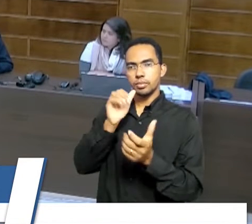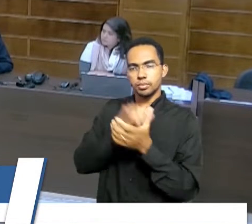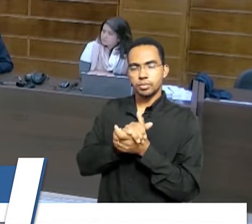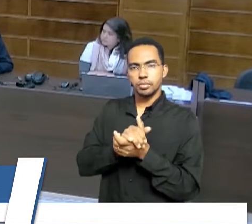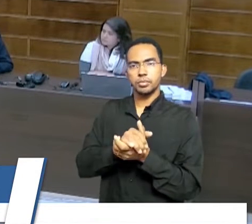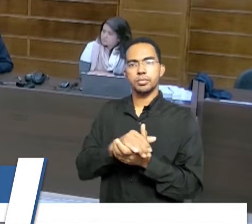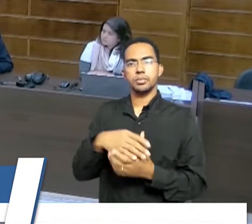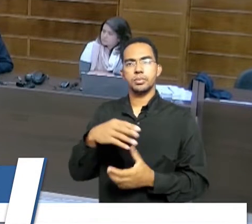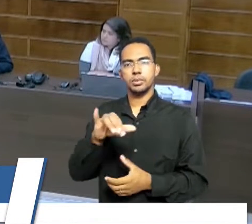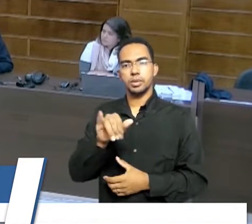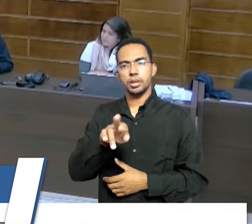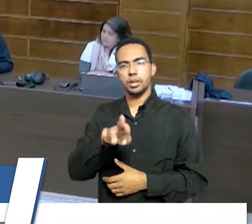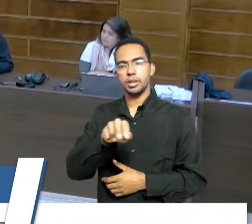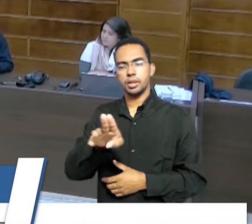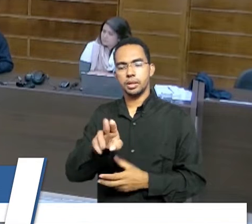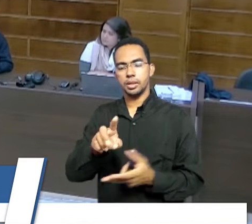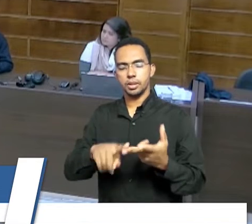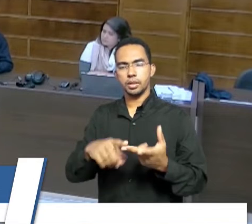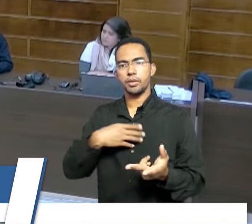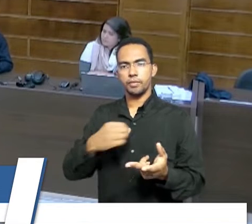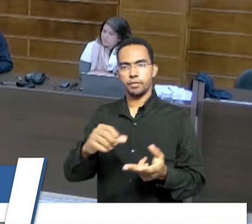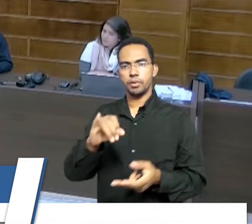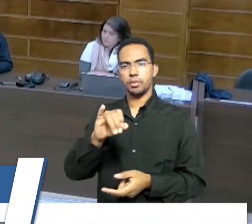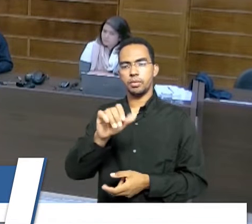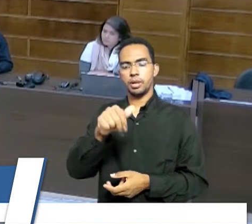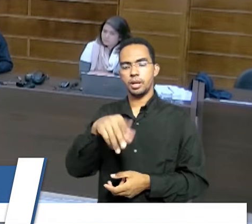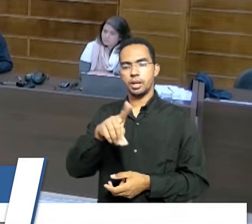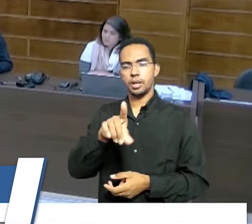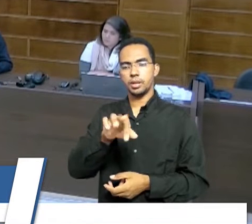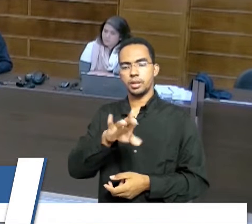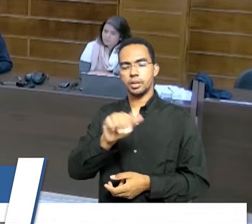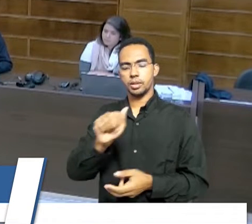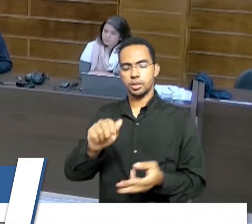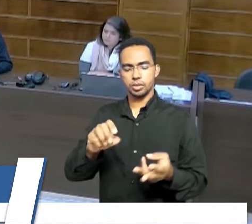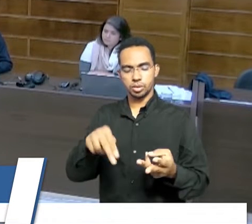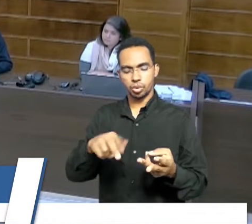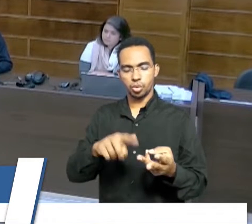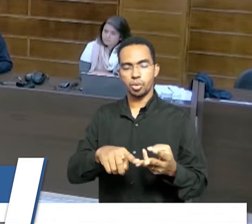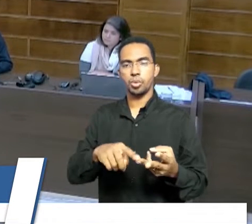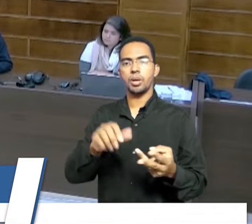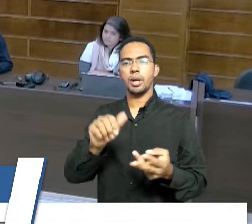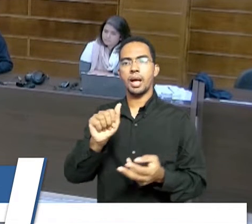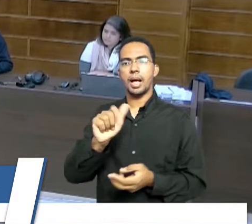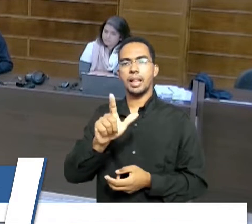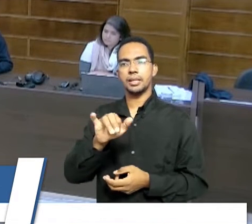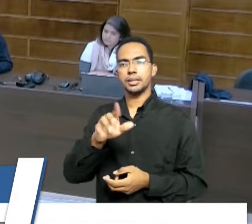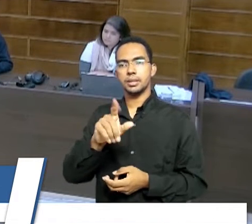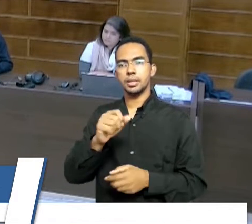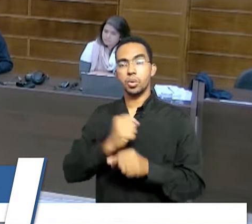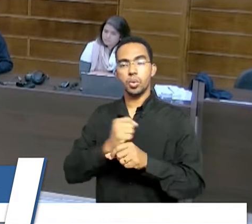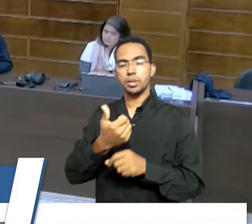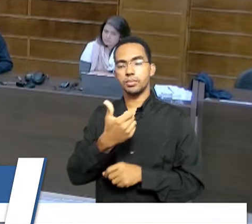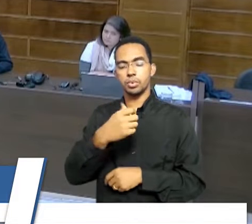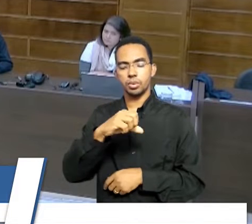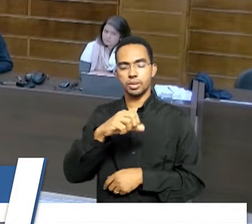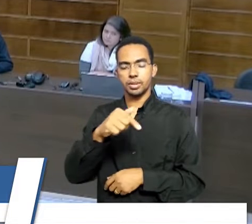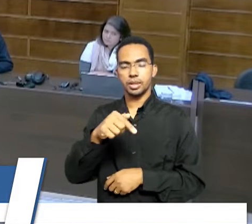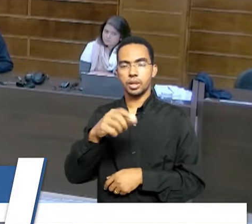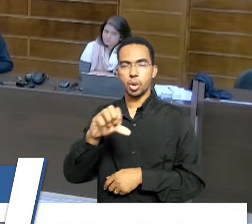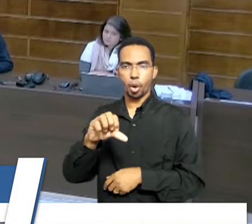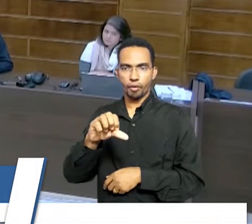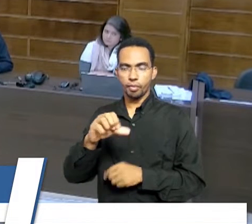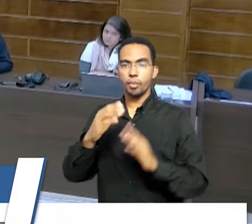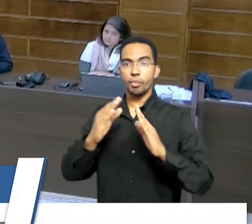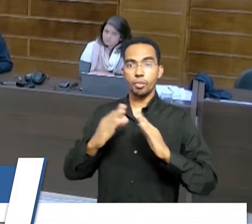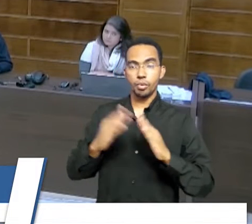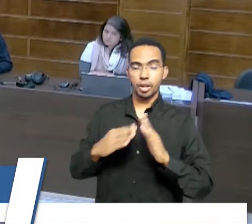Anderson e Alessandra, por volta de 1979, onde morou até os últimos dias de sua